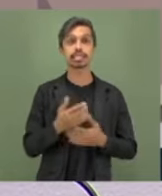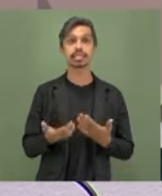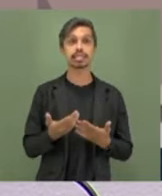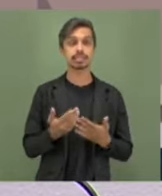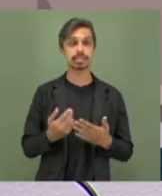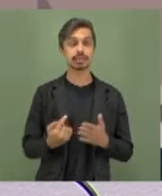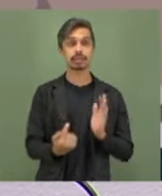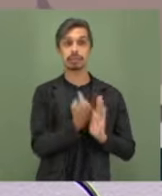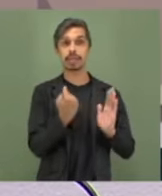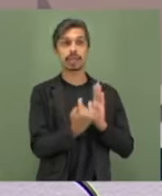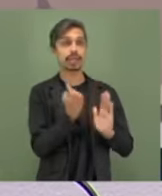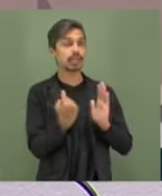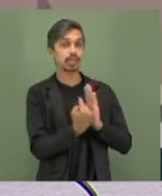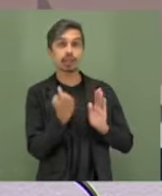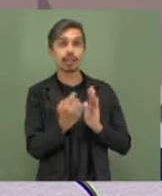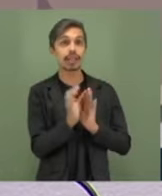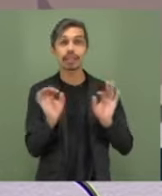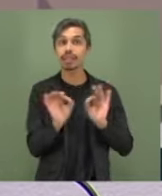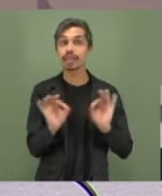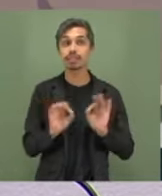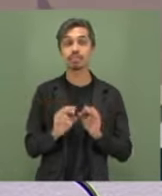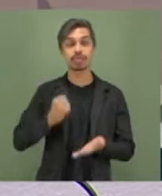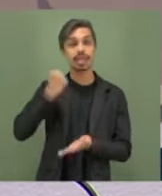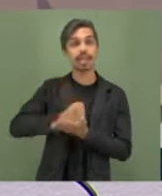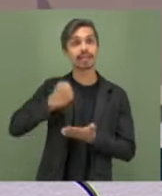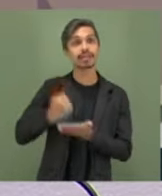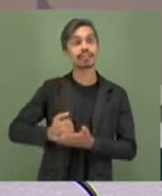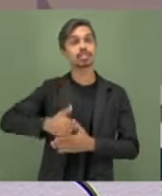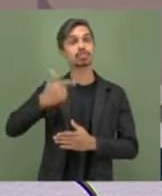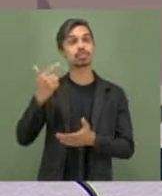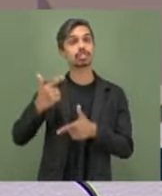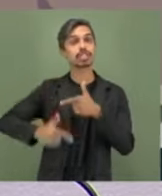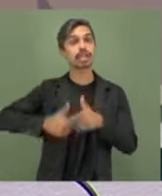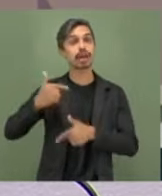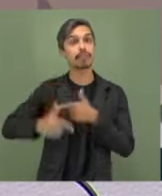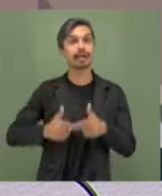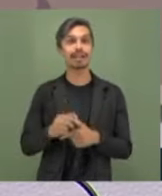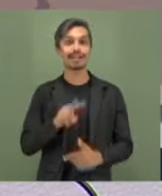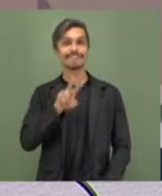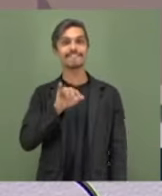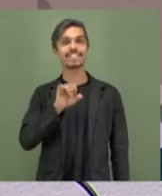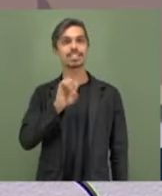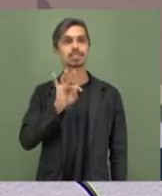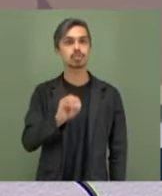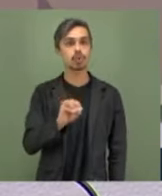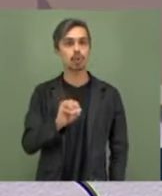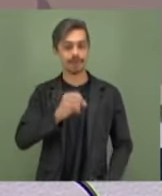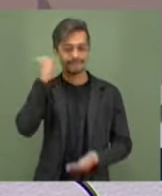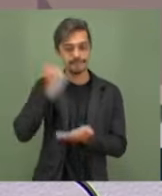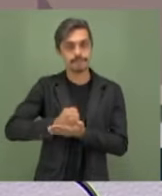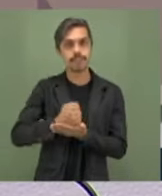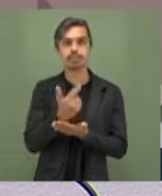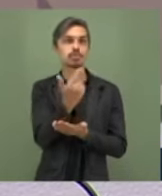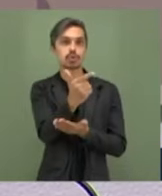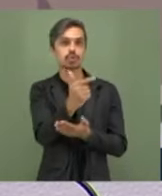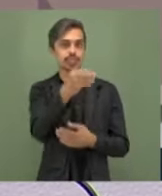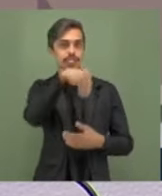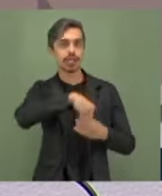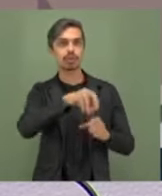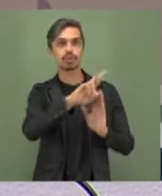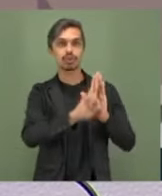me perguntaram nada sobre o visto de trabalho. Nada. A palavra visto não consta sequer do relatório